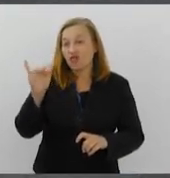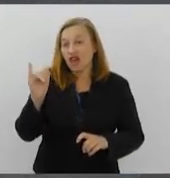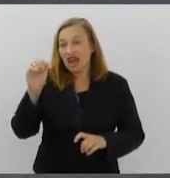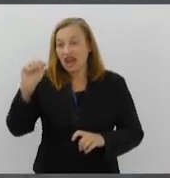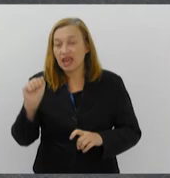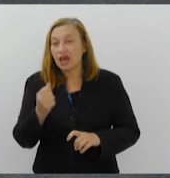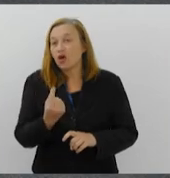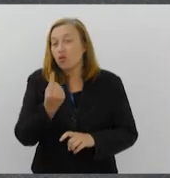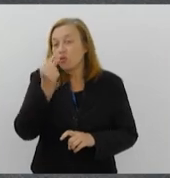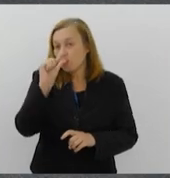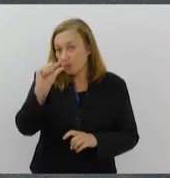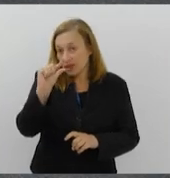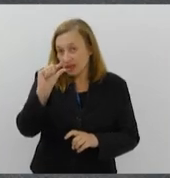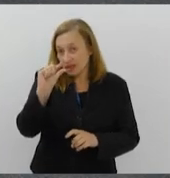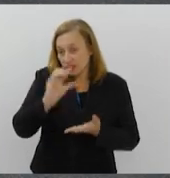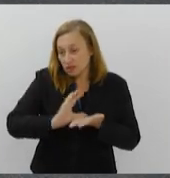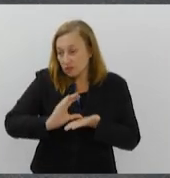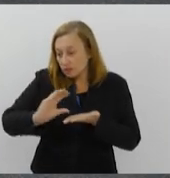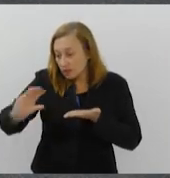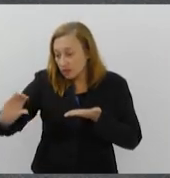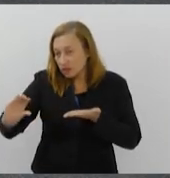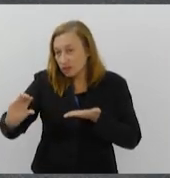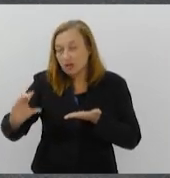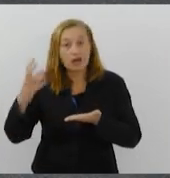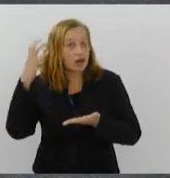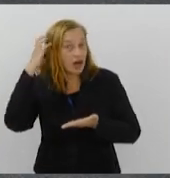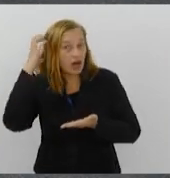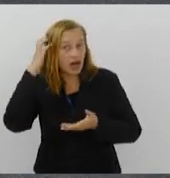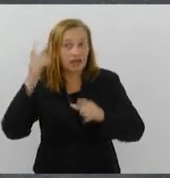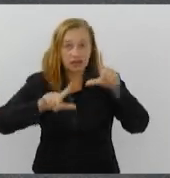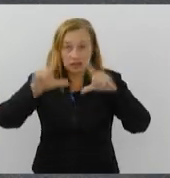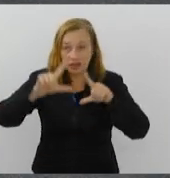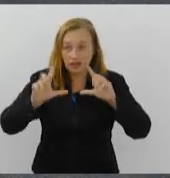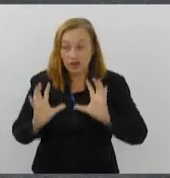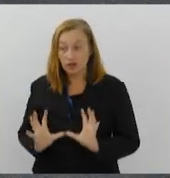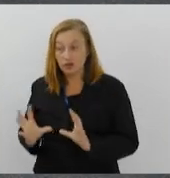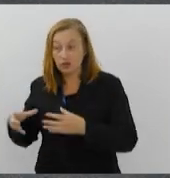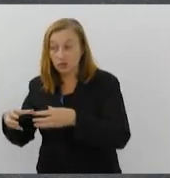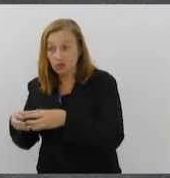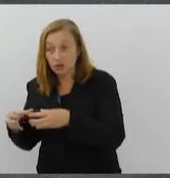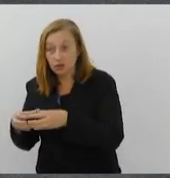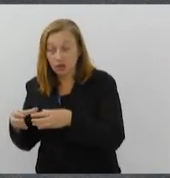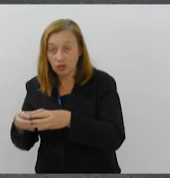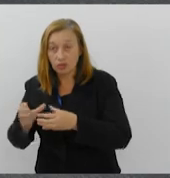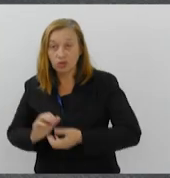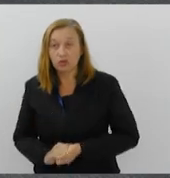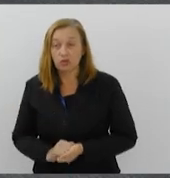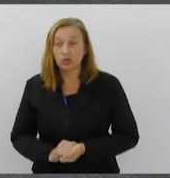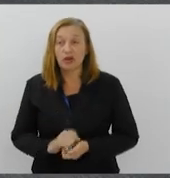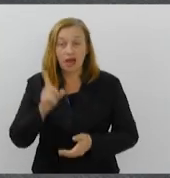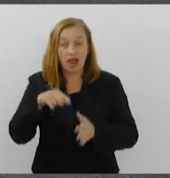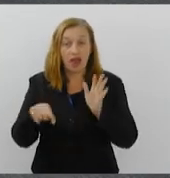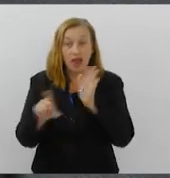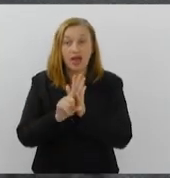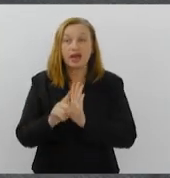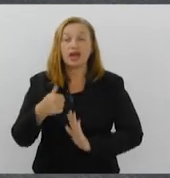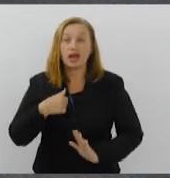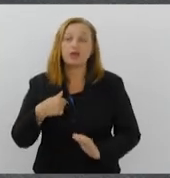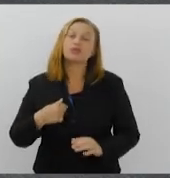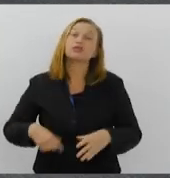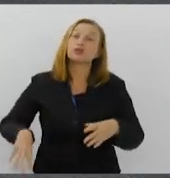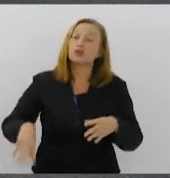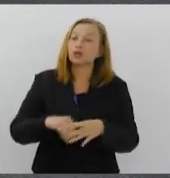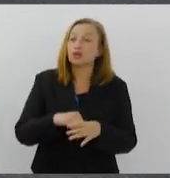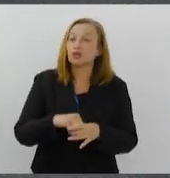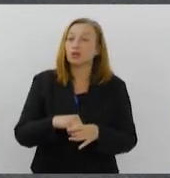ser veiculado para fortalecer as rádios e TVs comunitárias. Isso é lei. Eu estou no Cumpra-se há 10 anos, mas